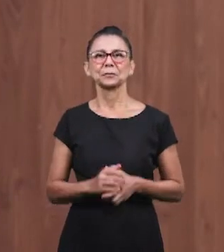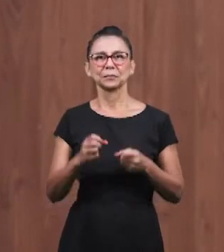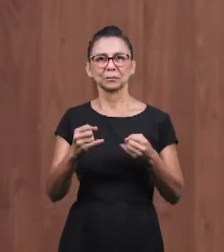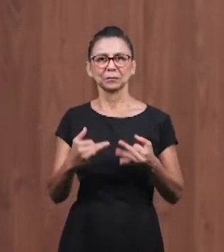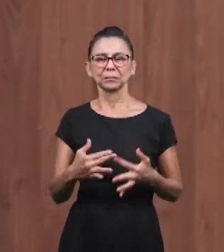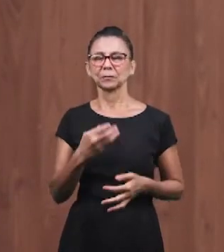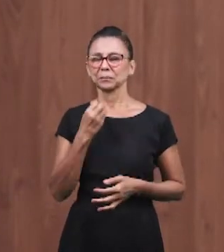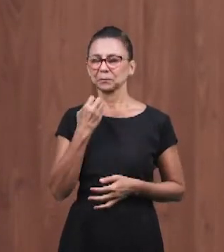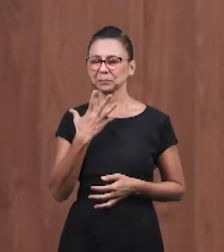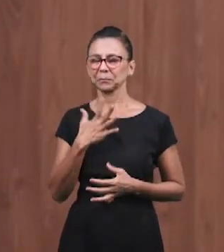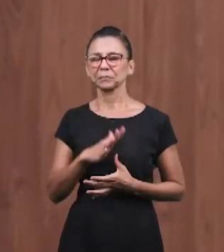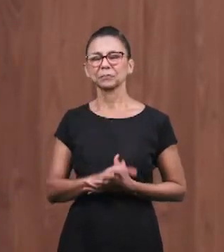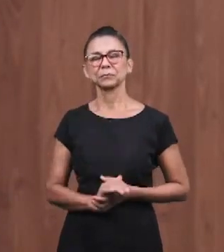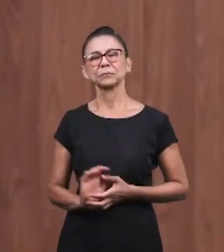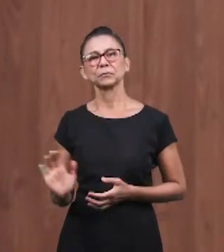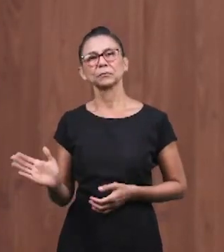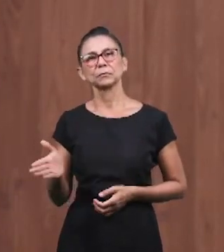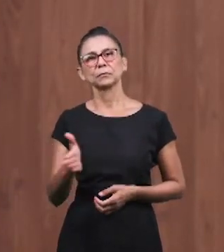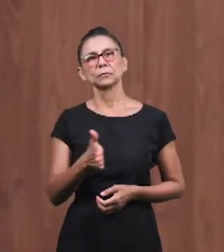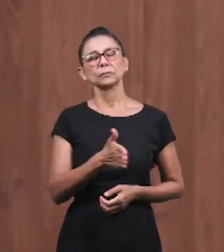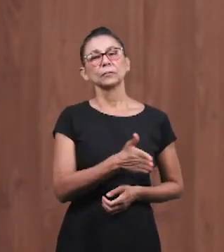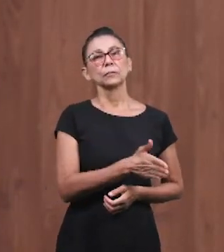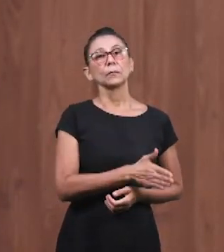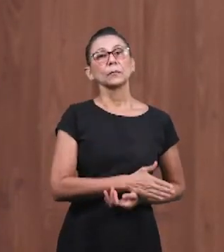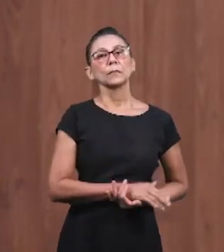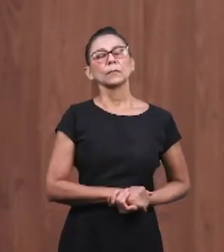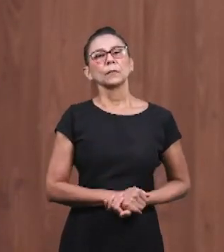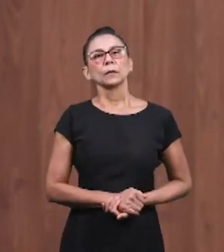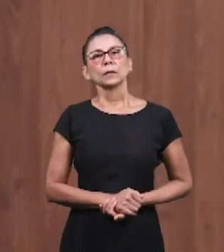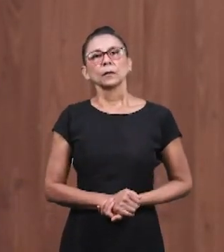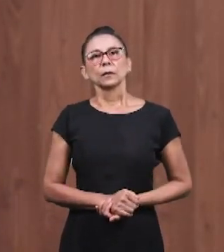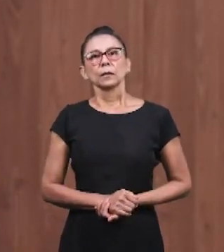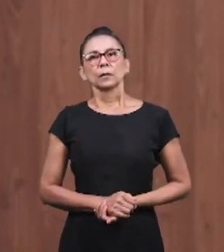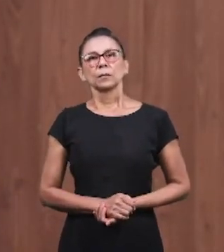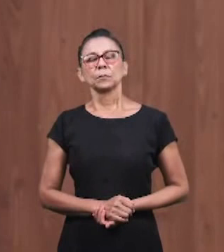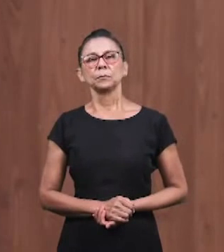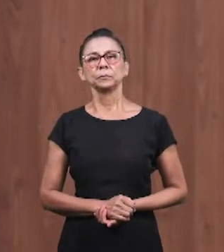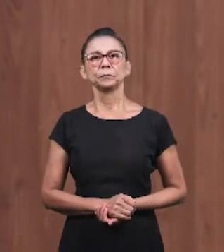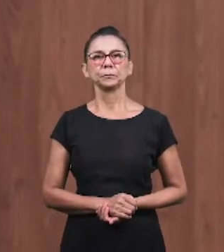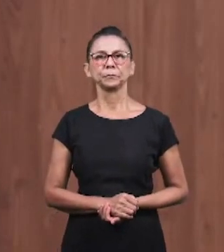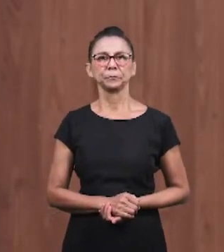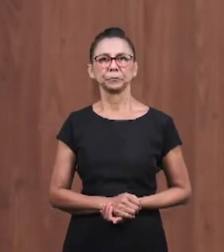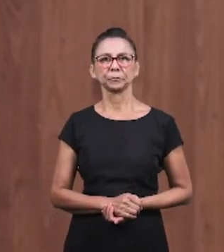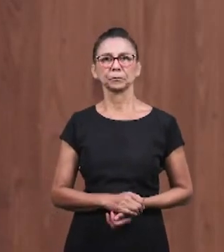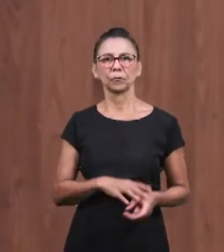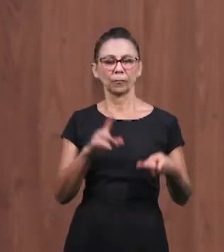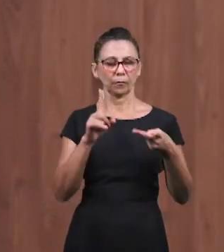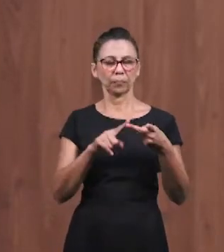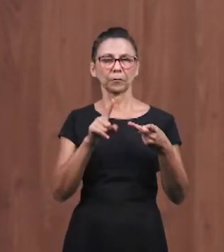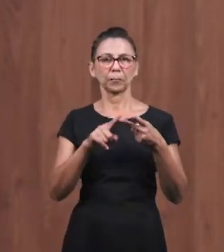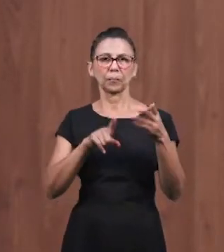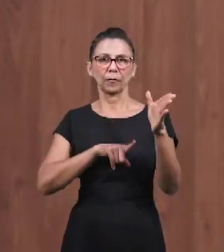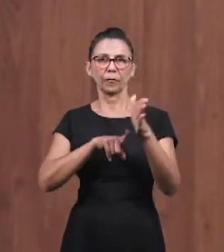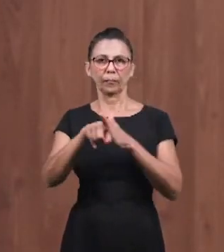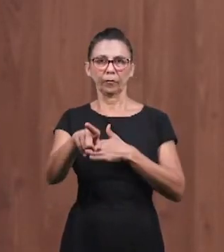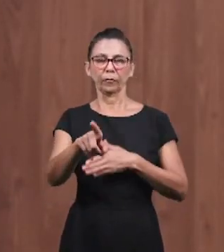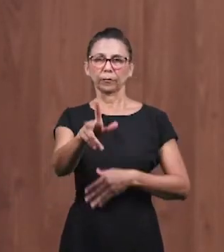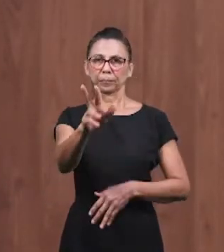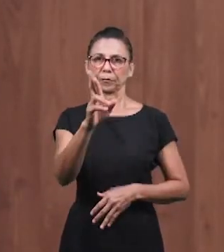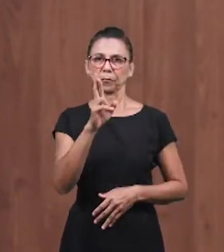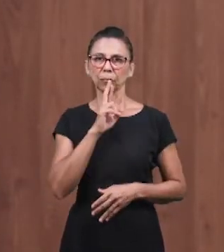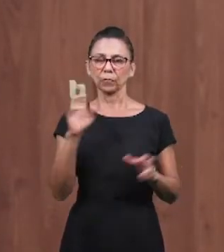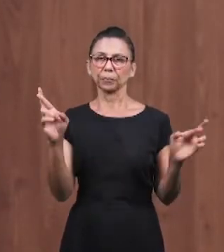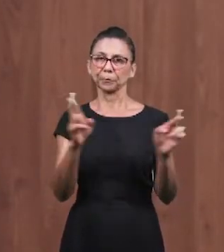bem explicado pela irmã nessa resposta. Na resposta à segunda pergunta, que era exatamente